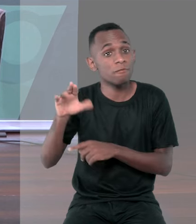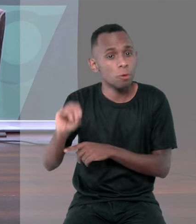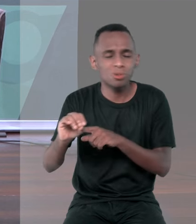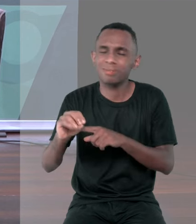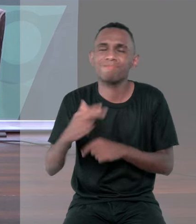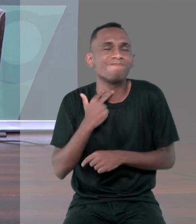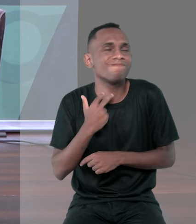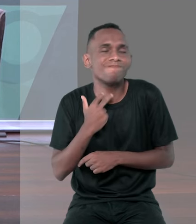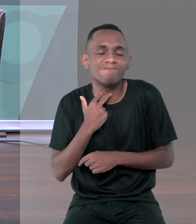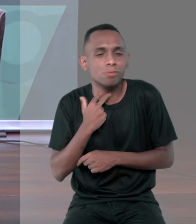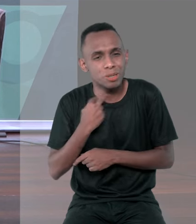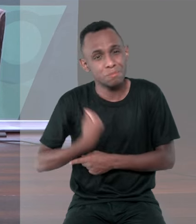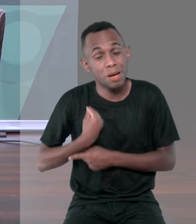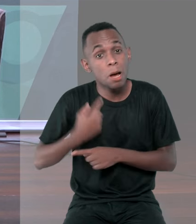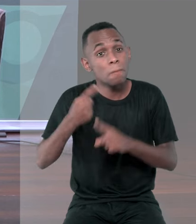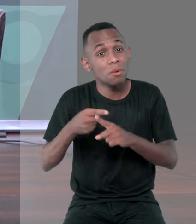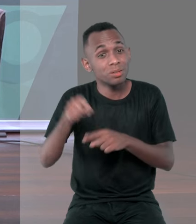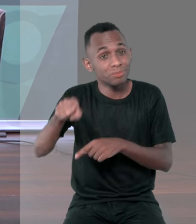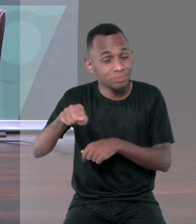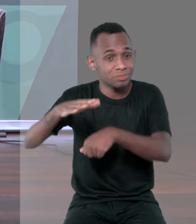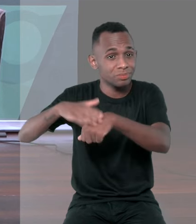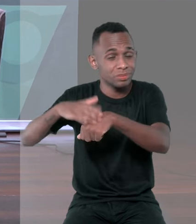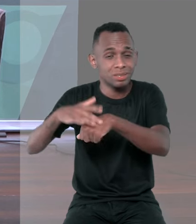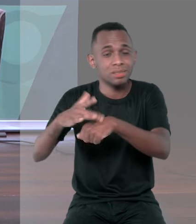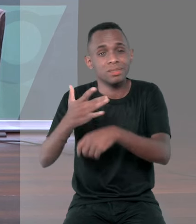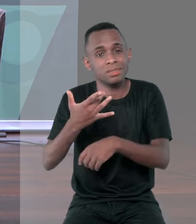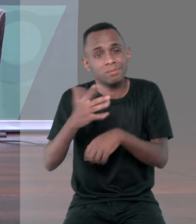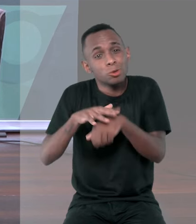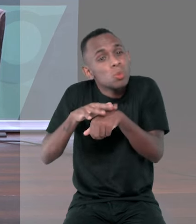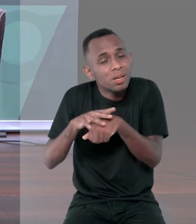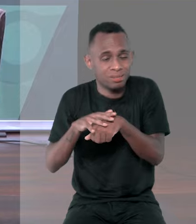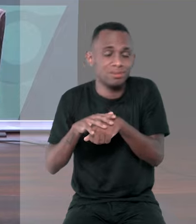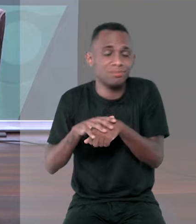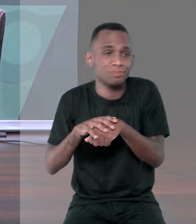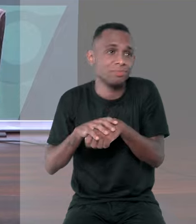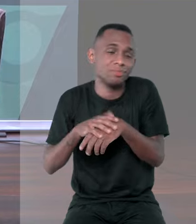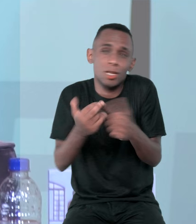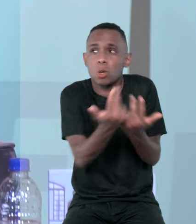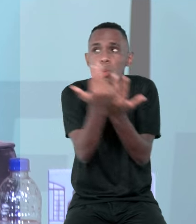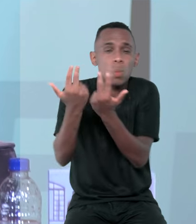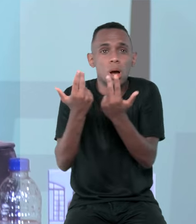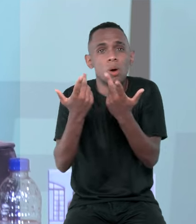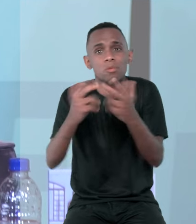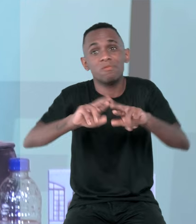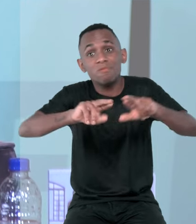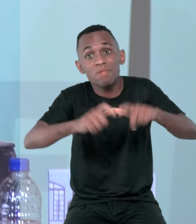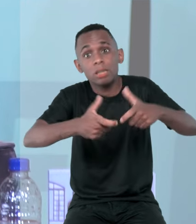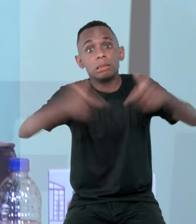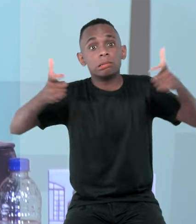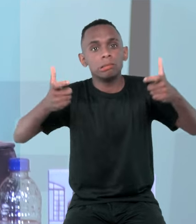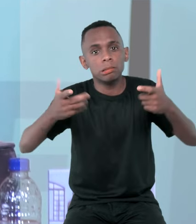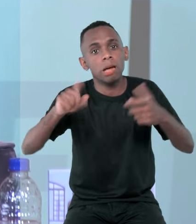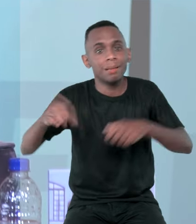pôde participar hoje porque ele não está bem de saúde, né? Ele, como muitos no Brasil, está